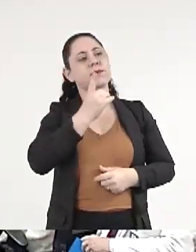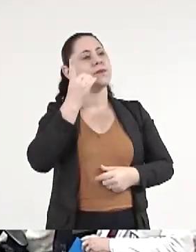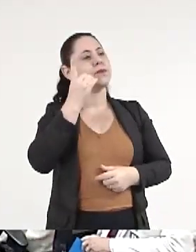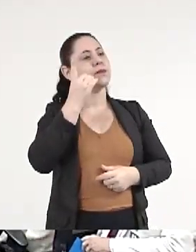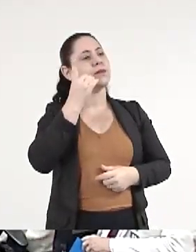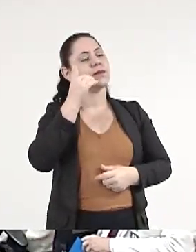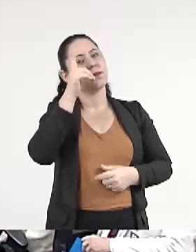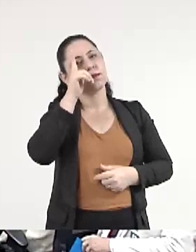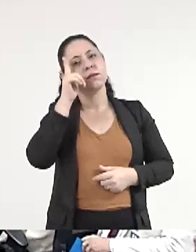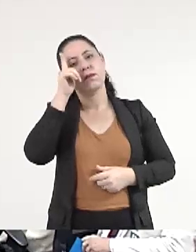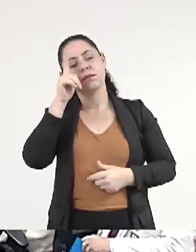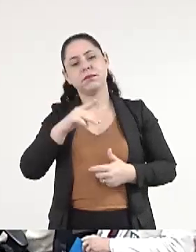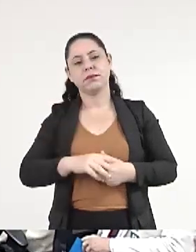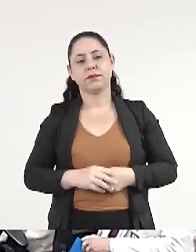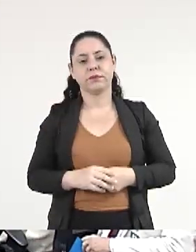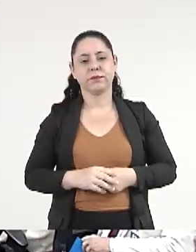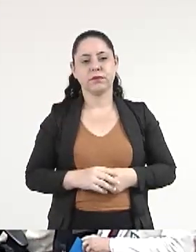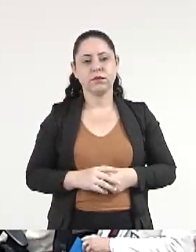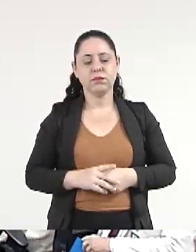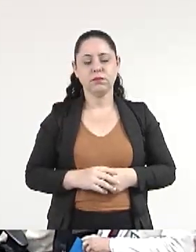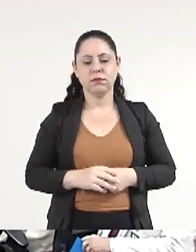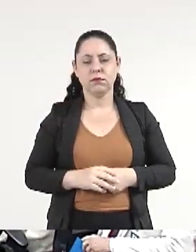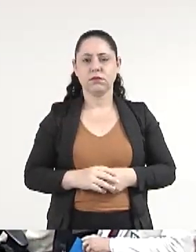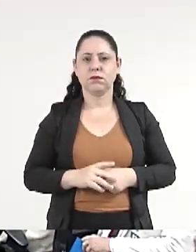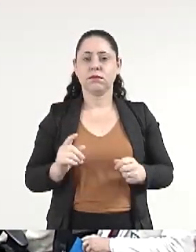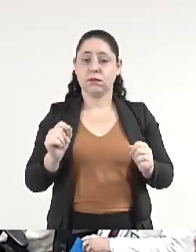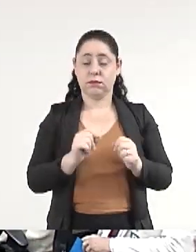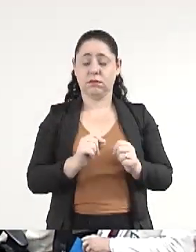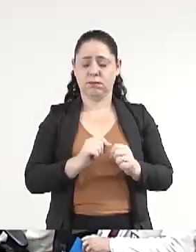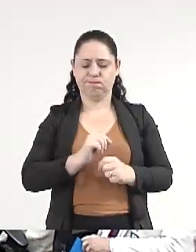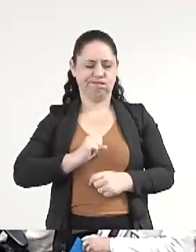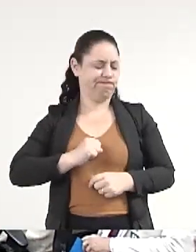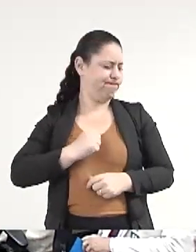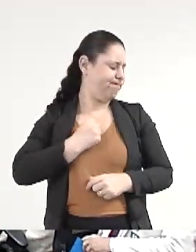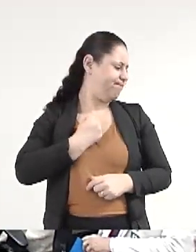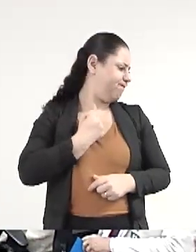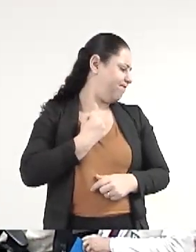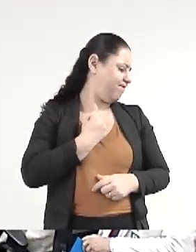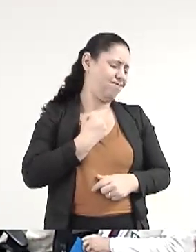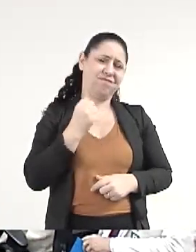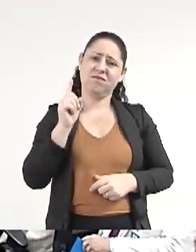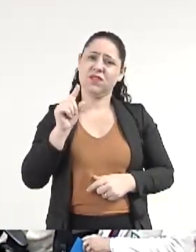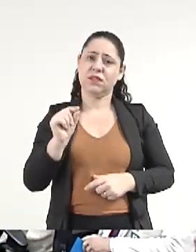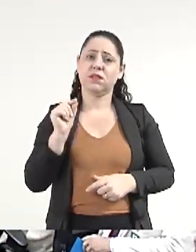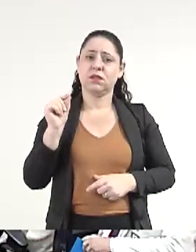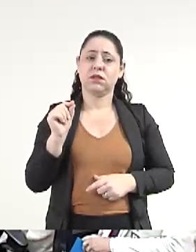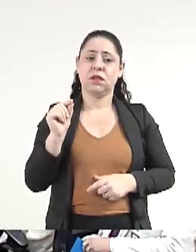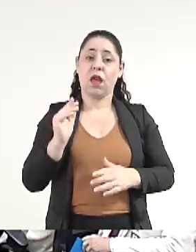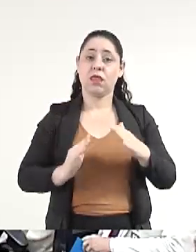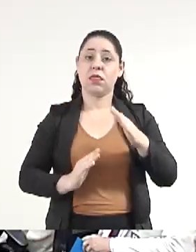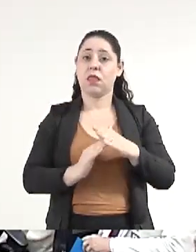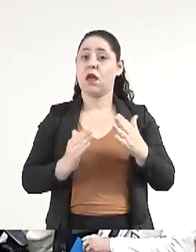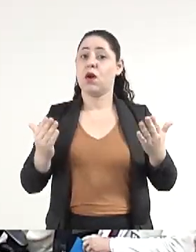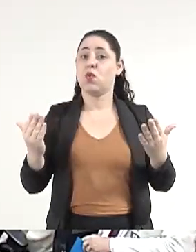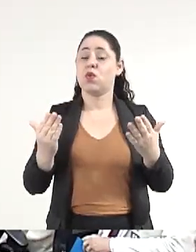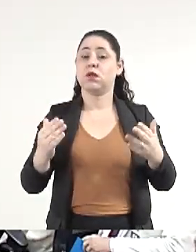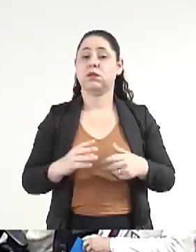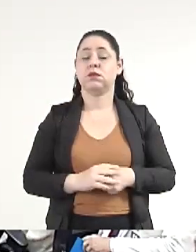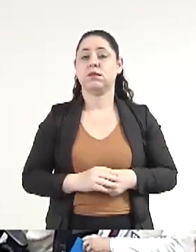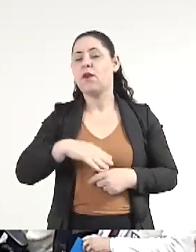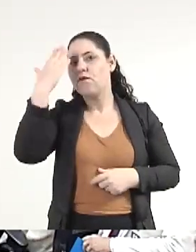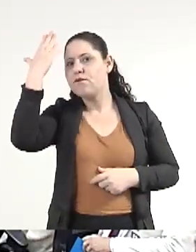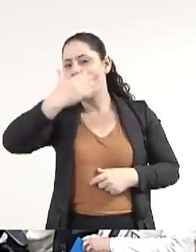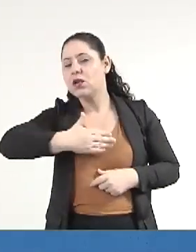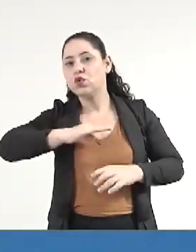o que nos causa indignação é que até agora, diante